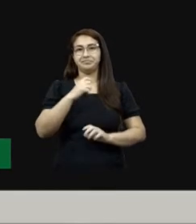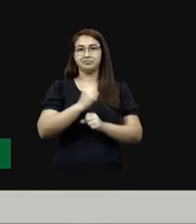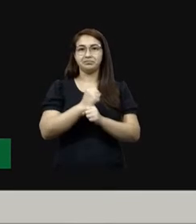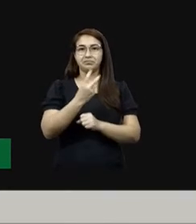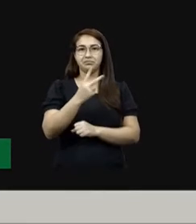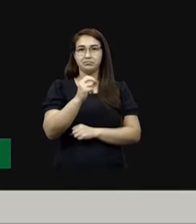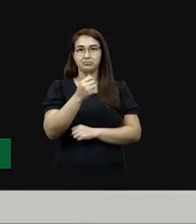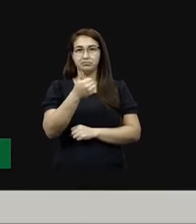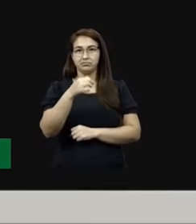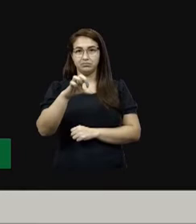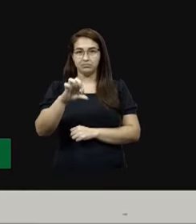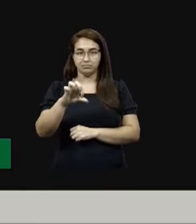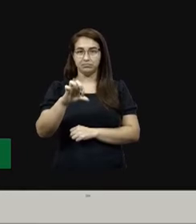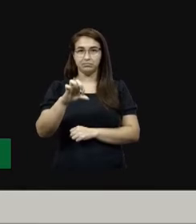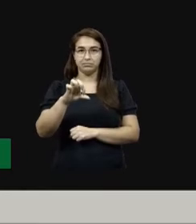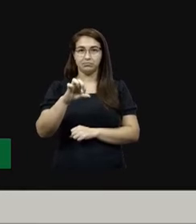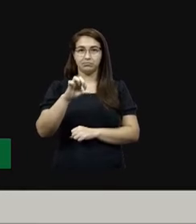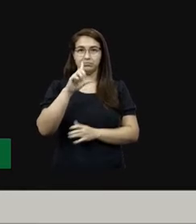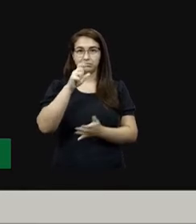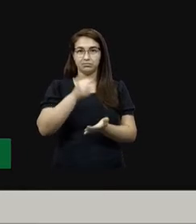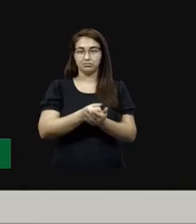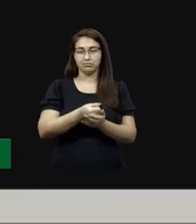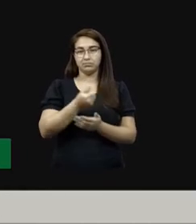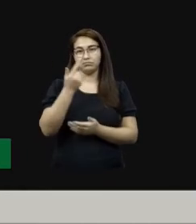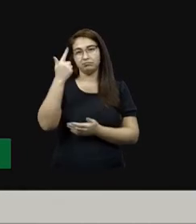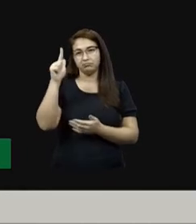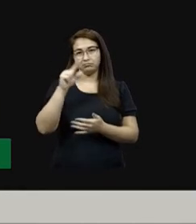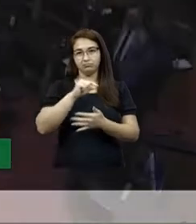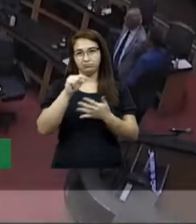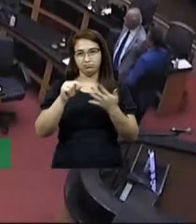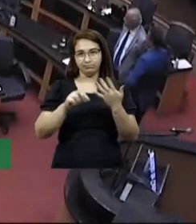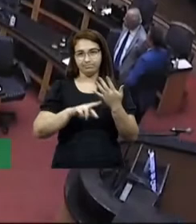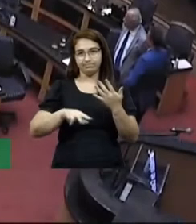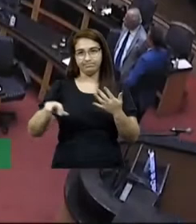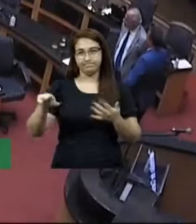e estabelece outras providências.